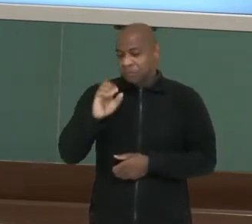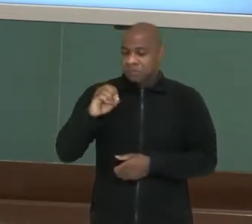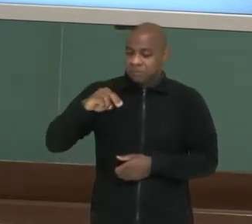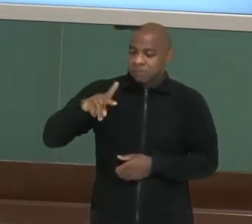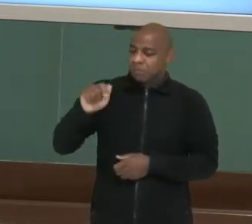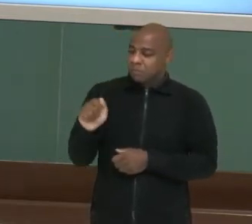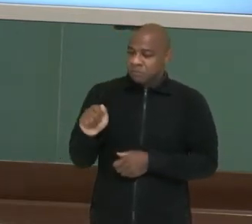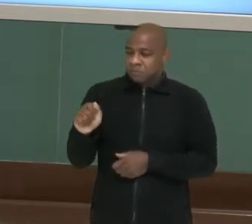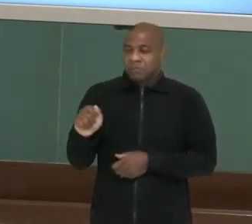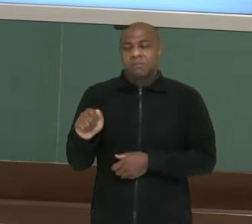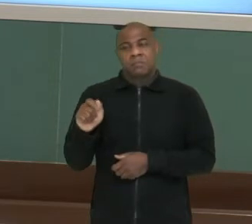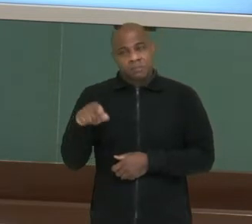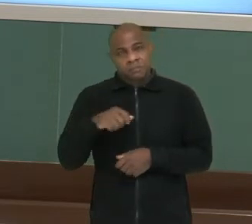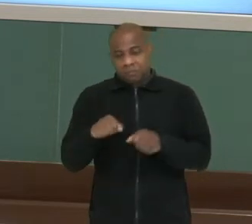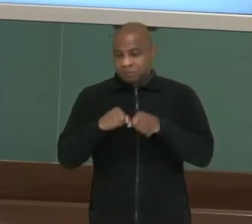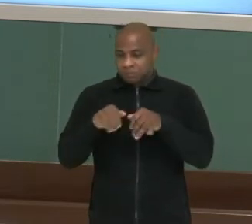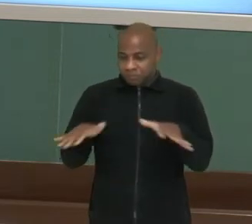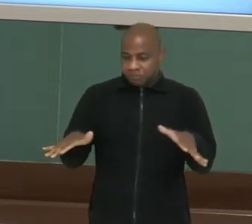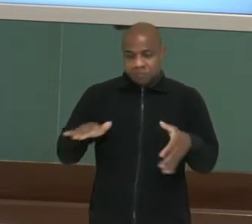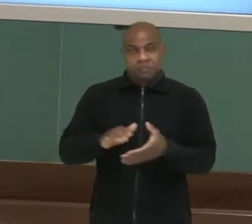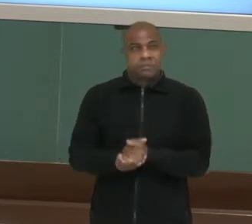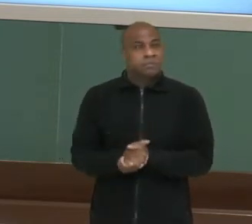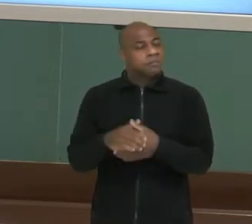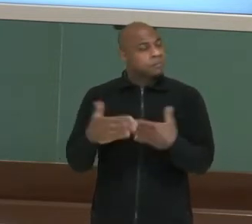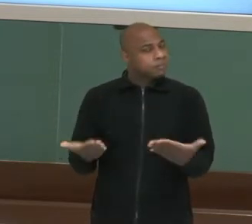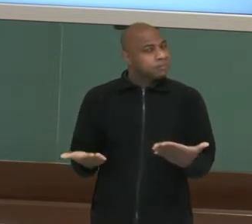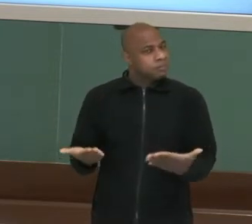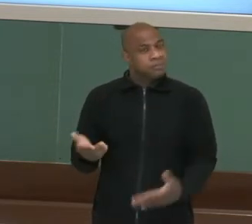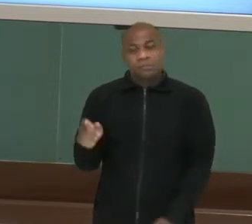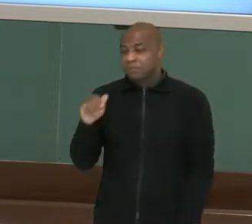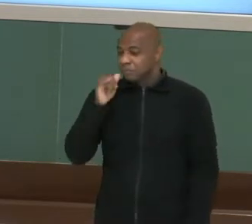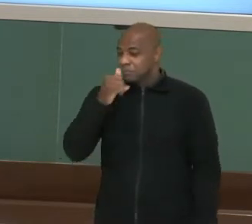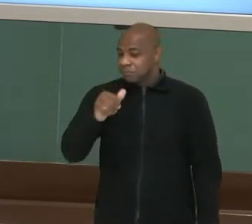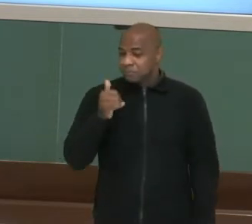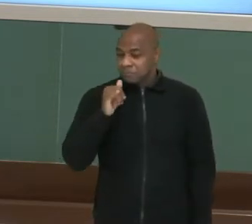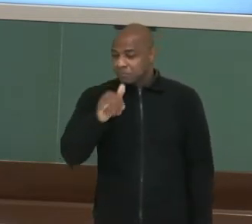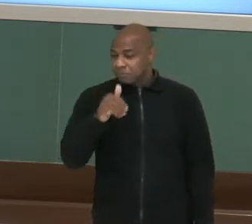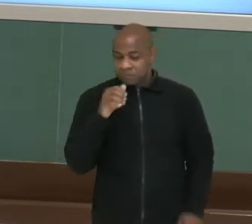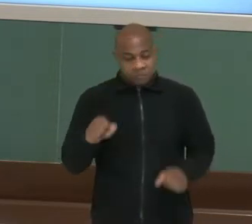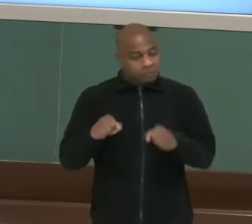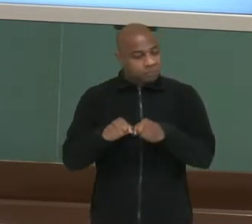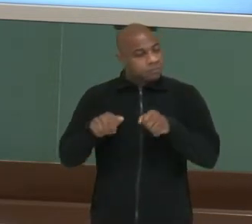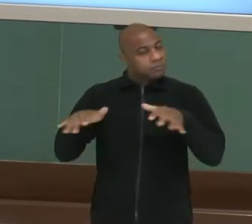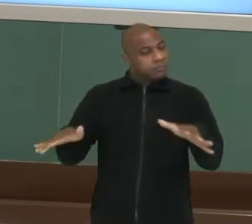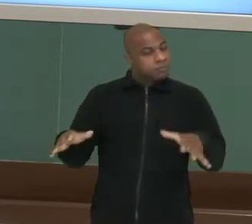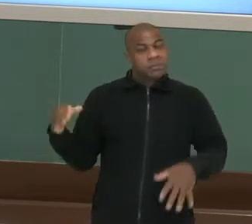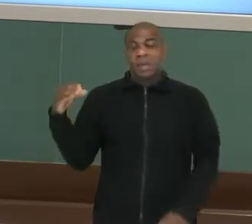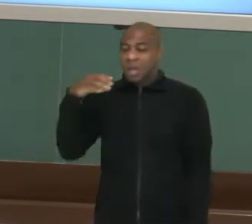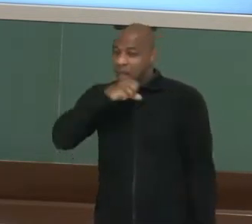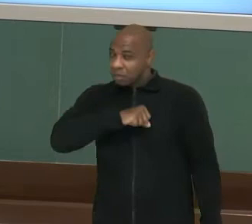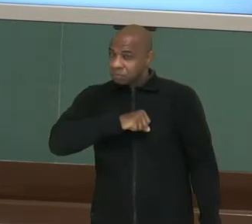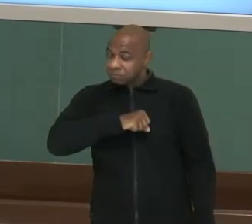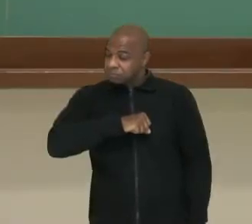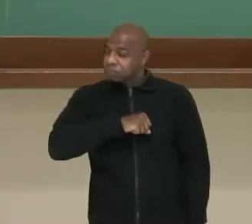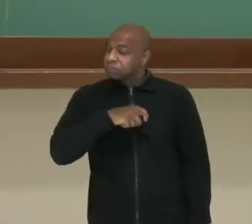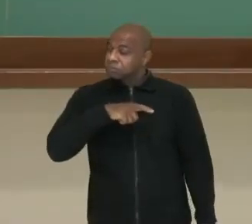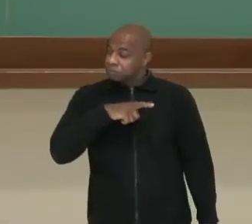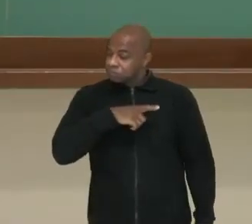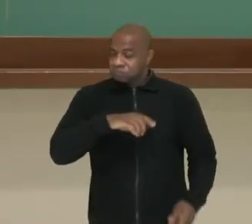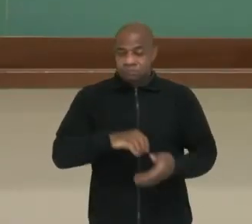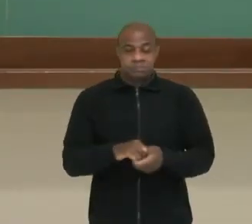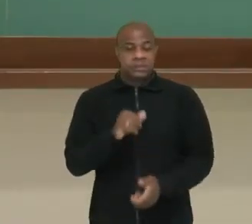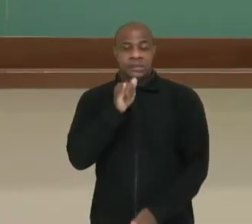falando de uma energia que se propaga. E essa energia, ela se propaga com uma velocidade. Por